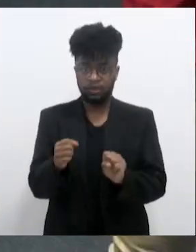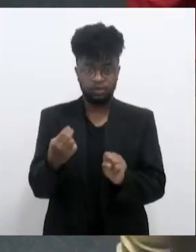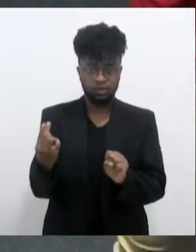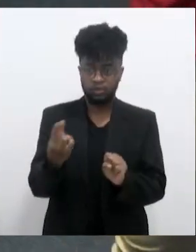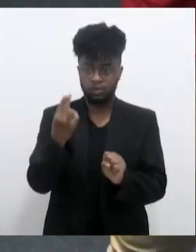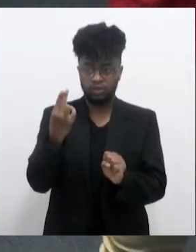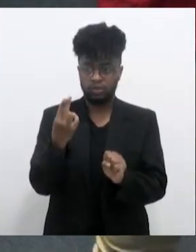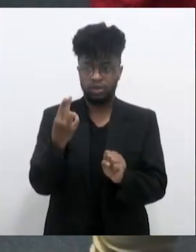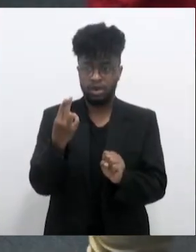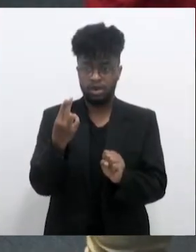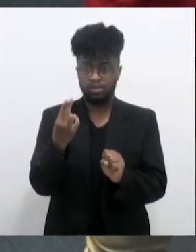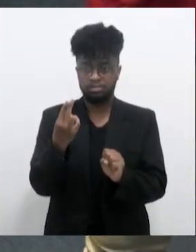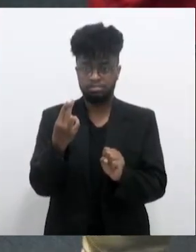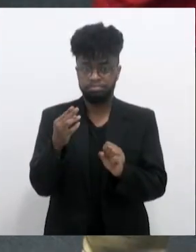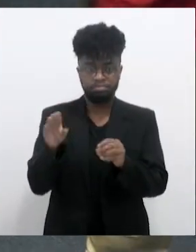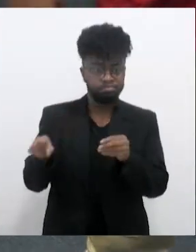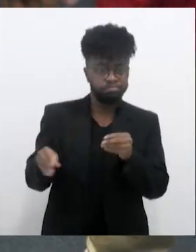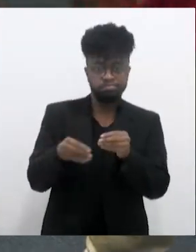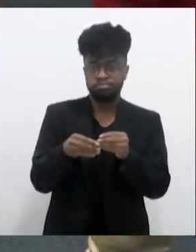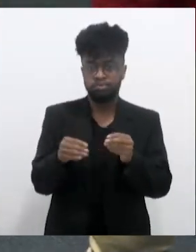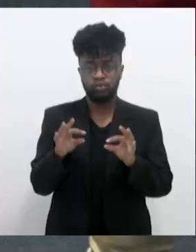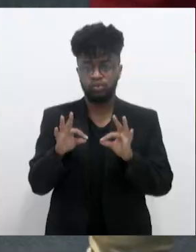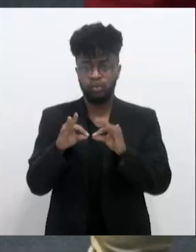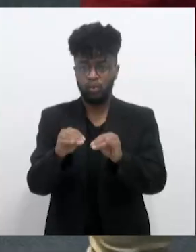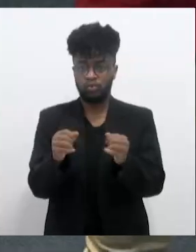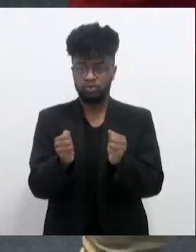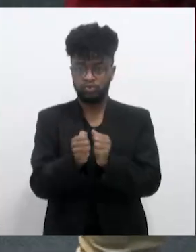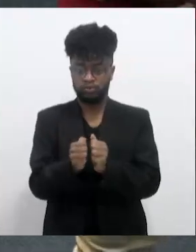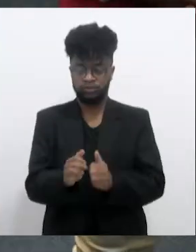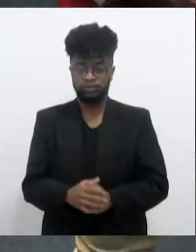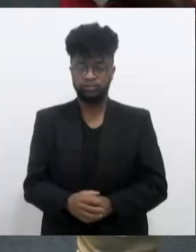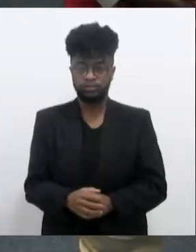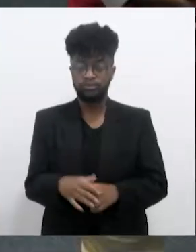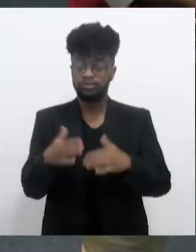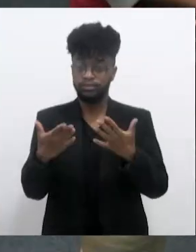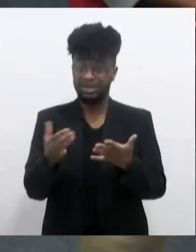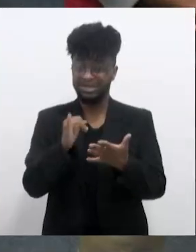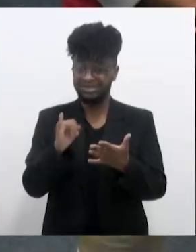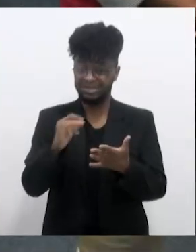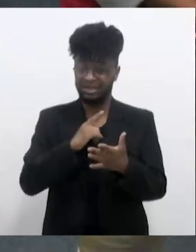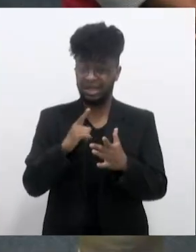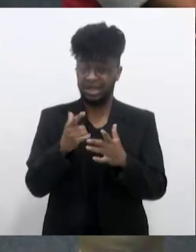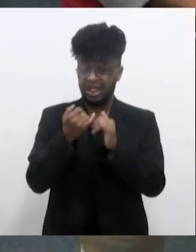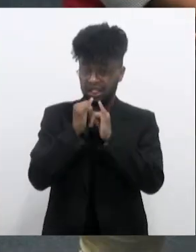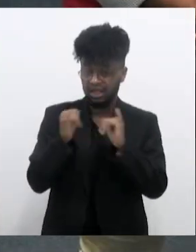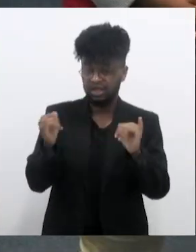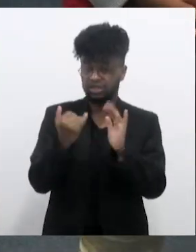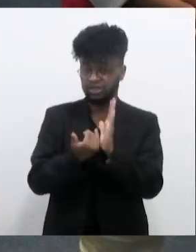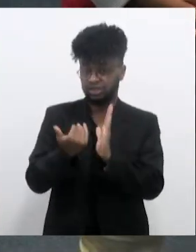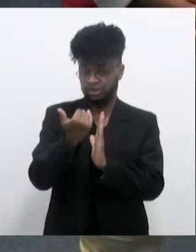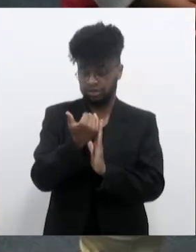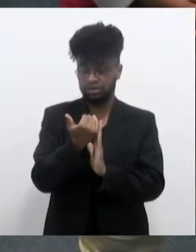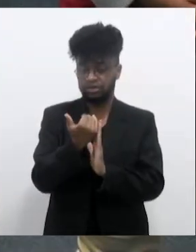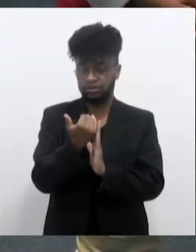condições de absorver tudo isso. Então, tendo essas energias a mais,